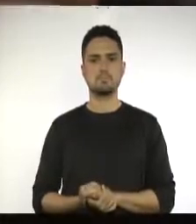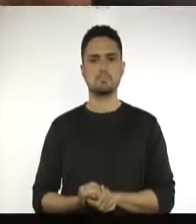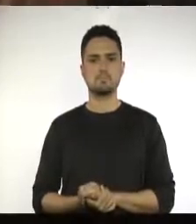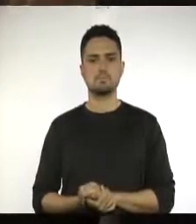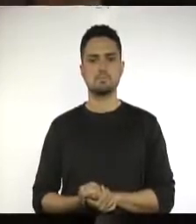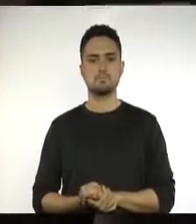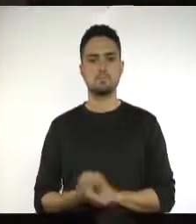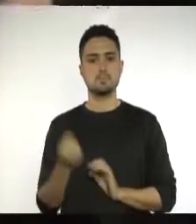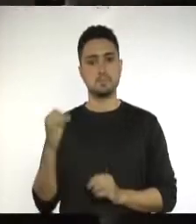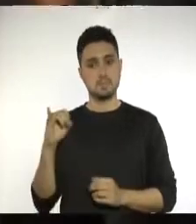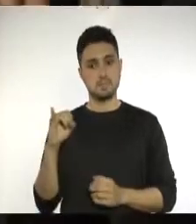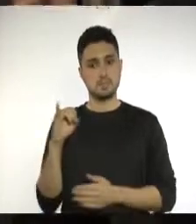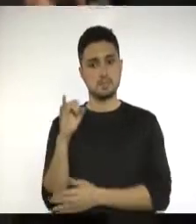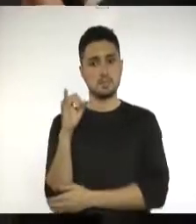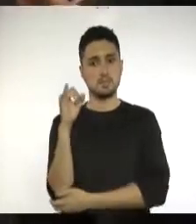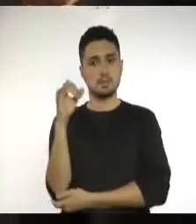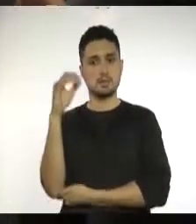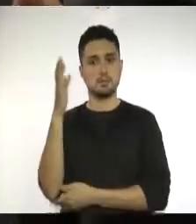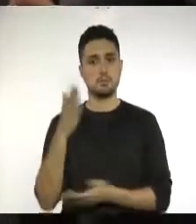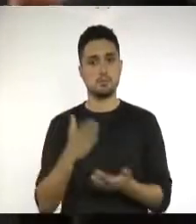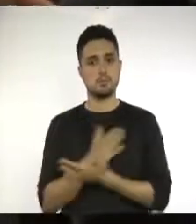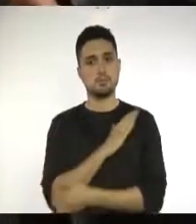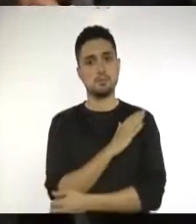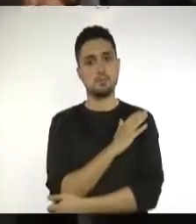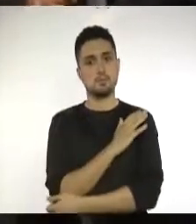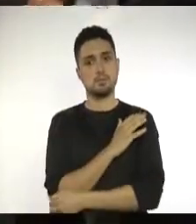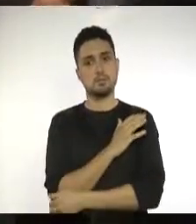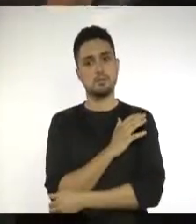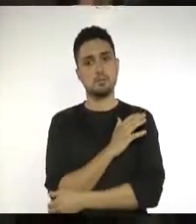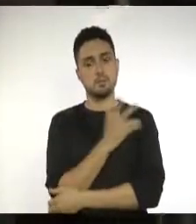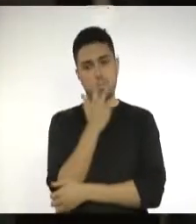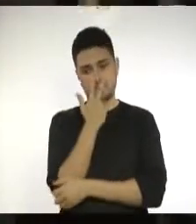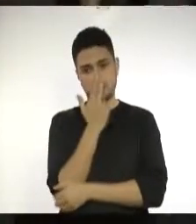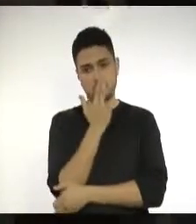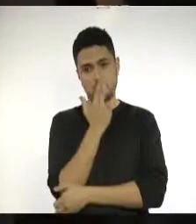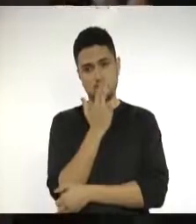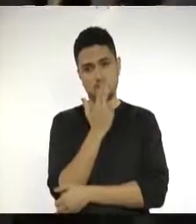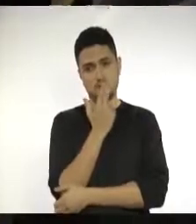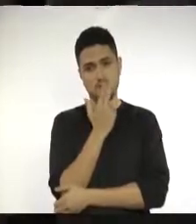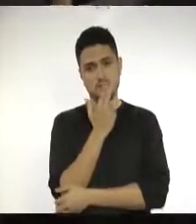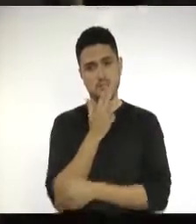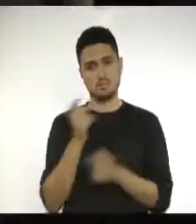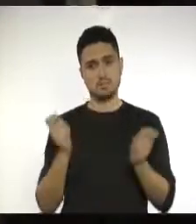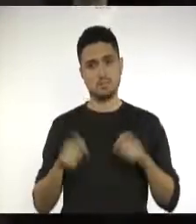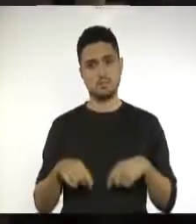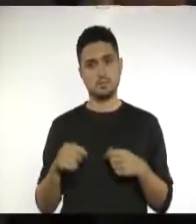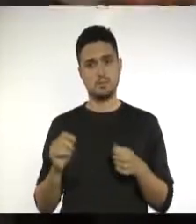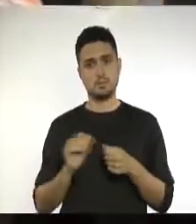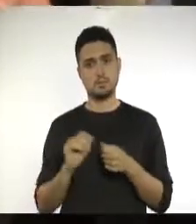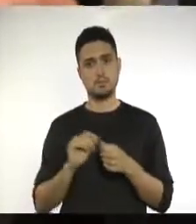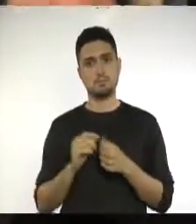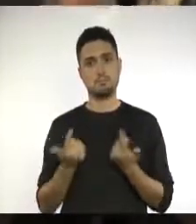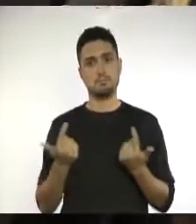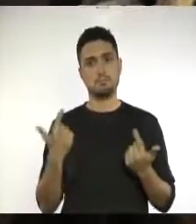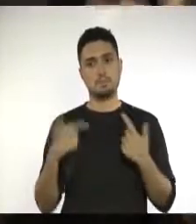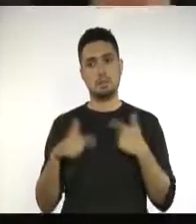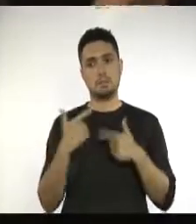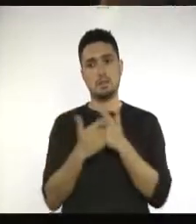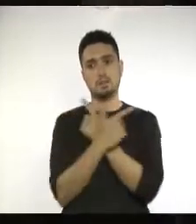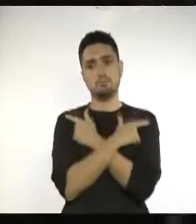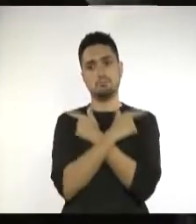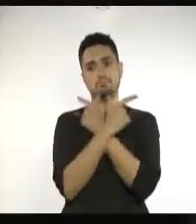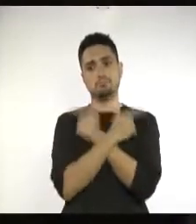aprovado, deputada Marta Rocha, pode suscitar uma grande onda de desempregos para a farmacêutica